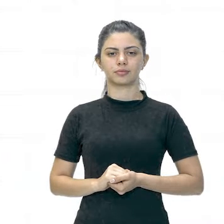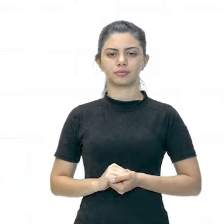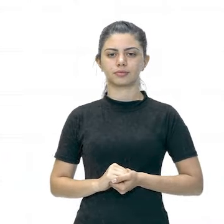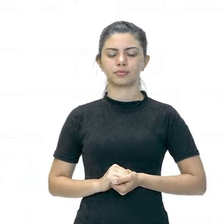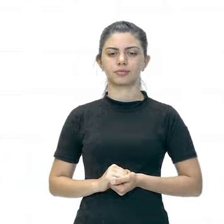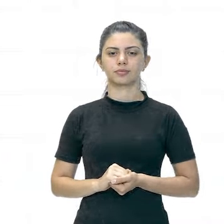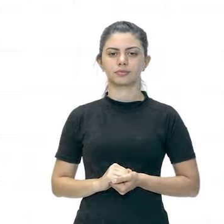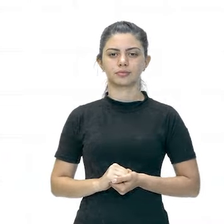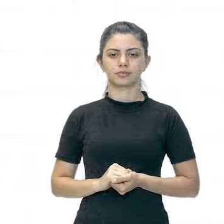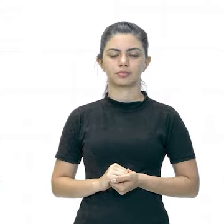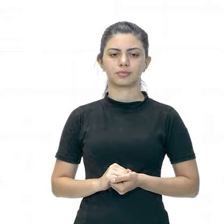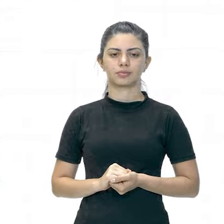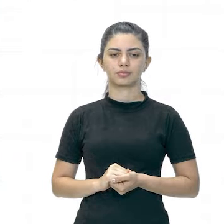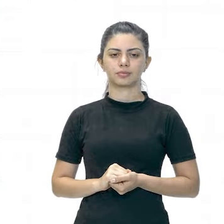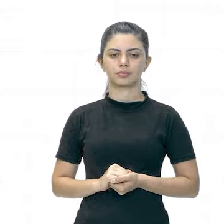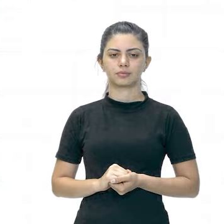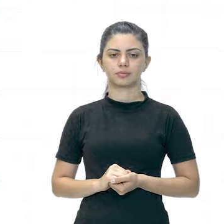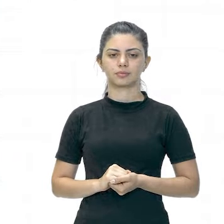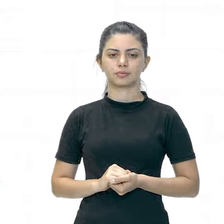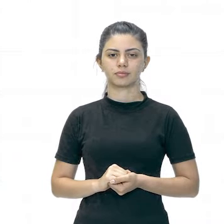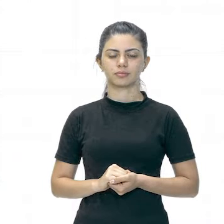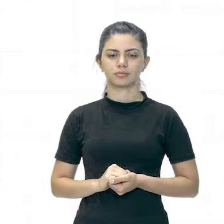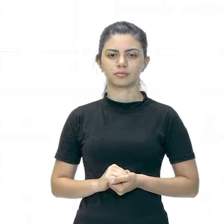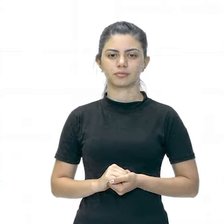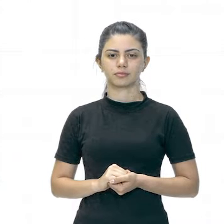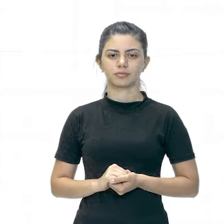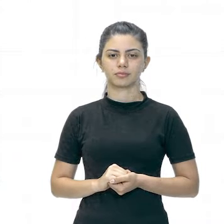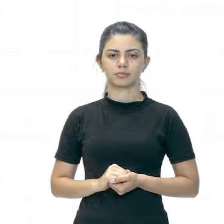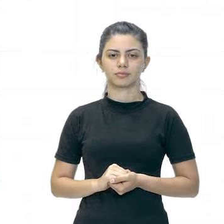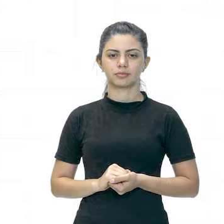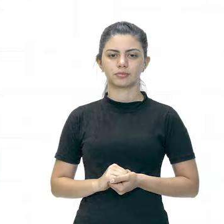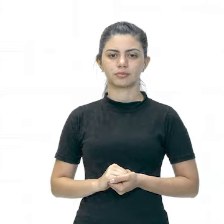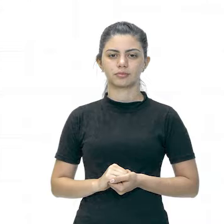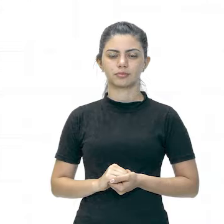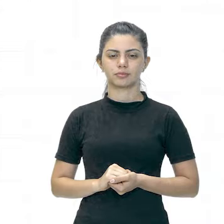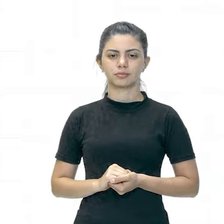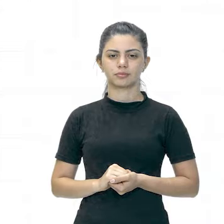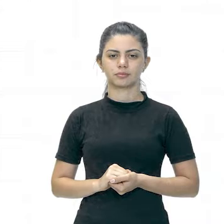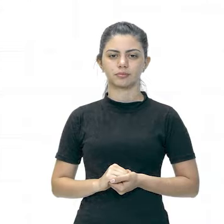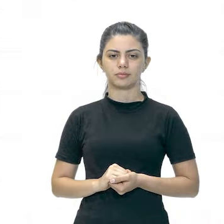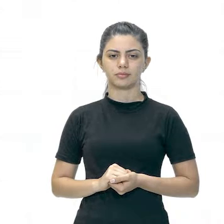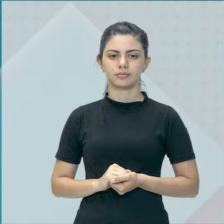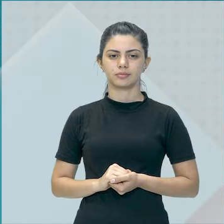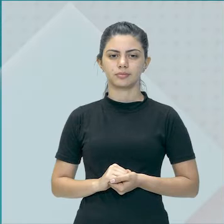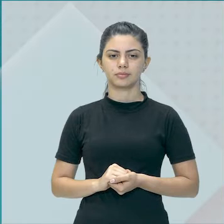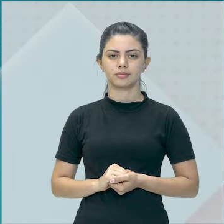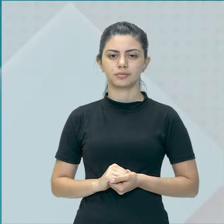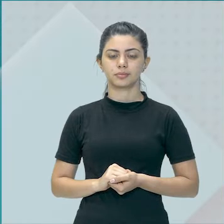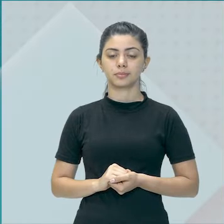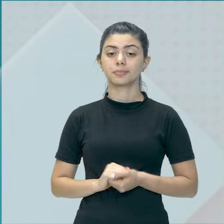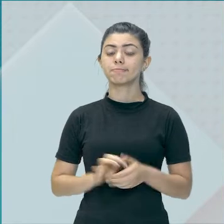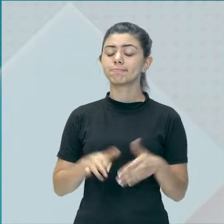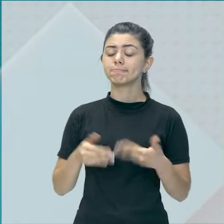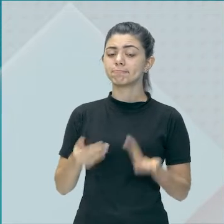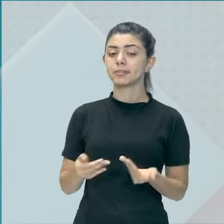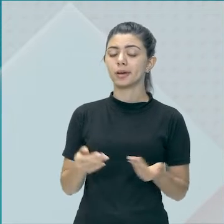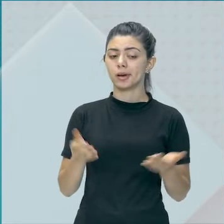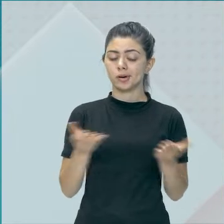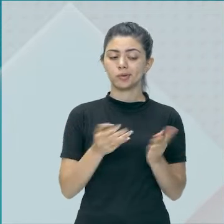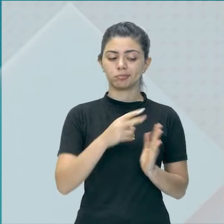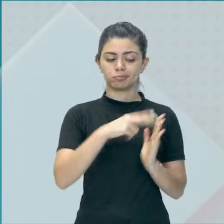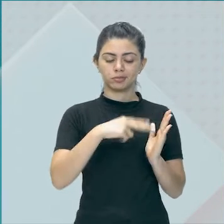so tired that he fell asleep quickly and he did not watch the movie. Bem, então aí